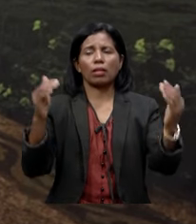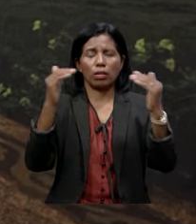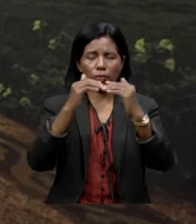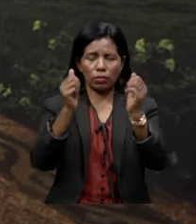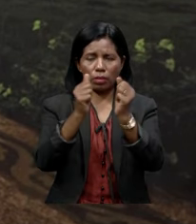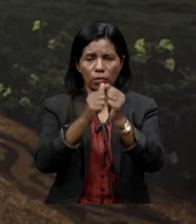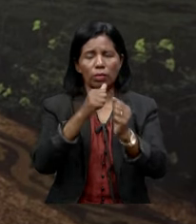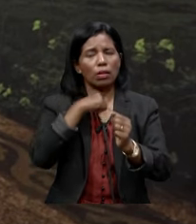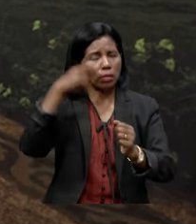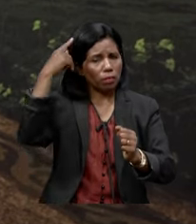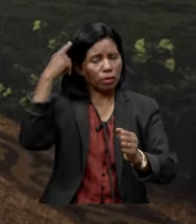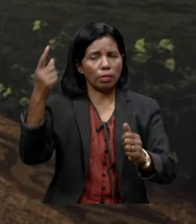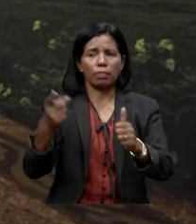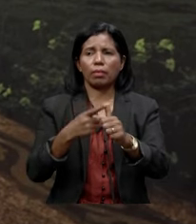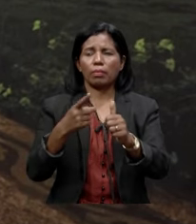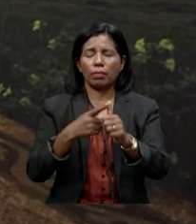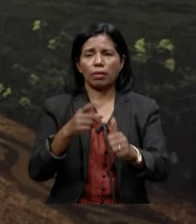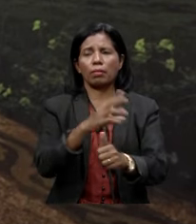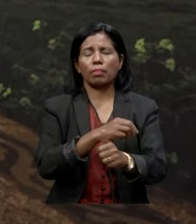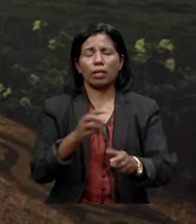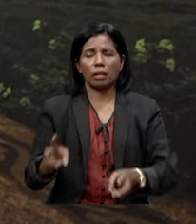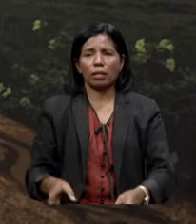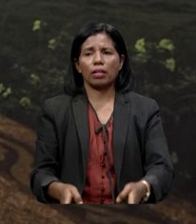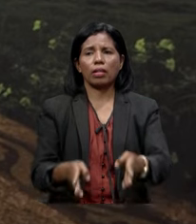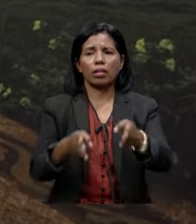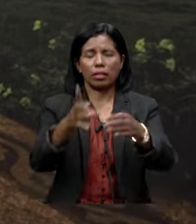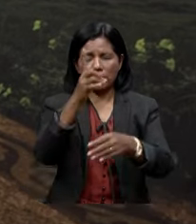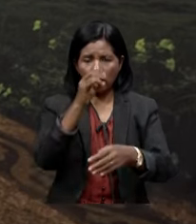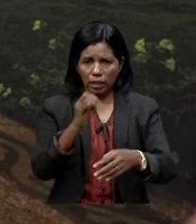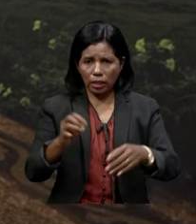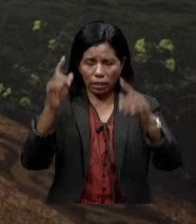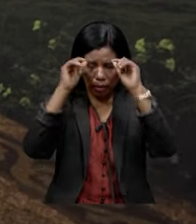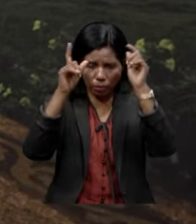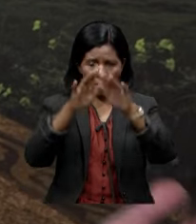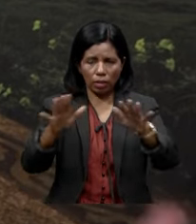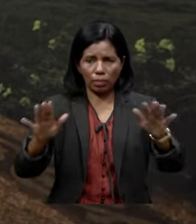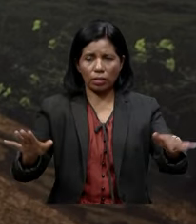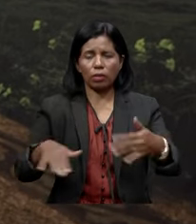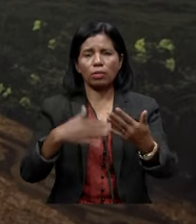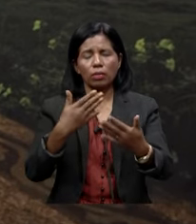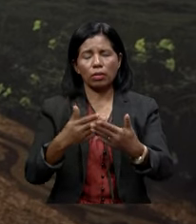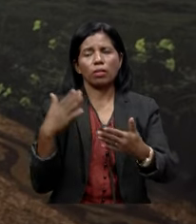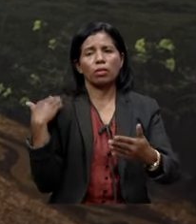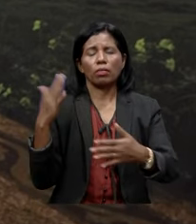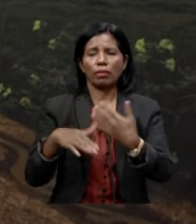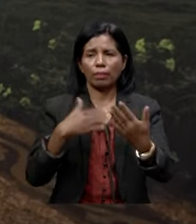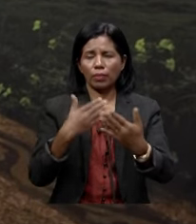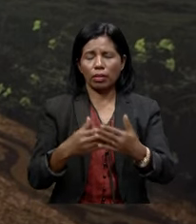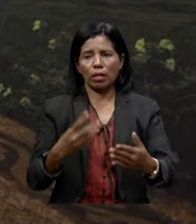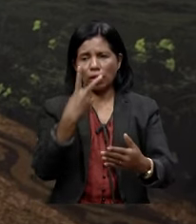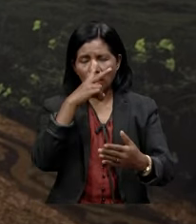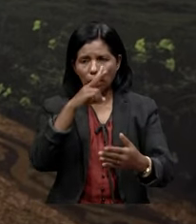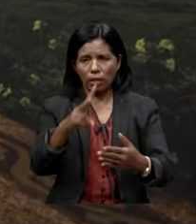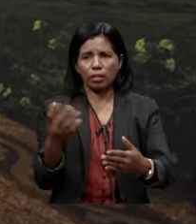Papa. Primeiramente nas ruas de Dili, de Timor, as crianças, os jovens, cumprimentar o Papa enquanto